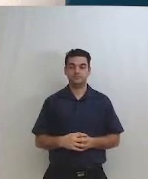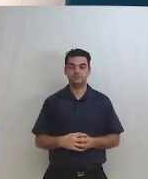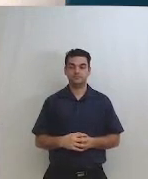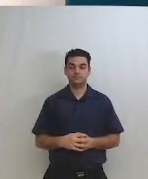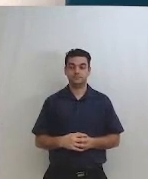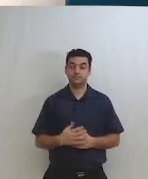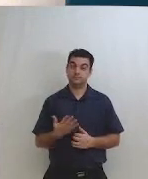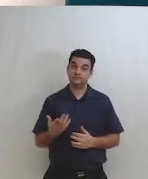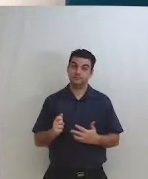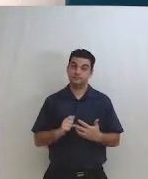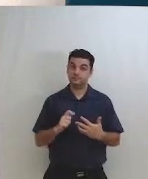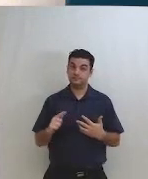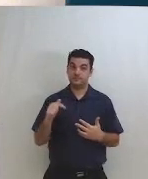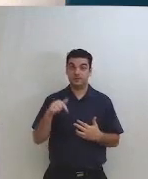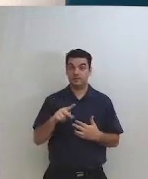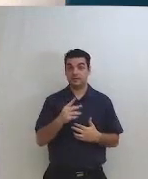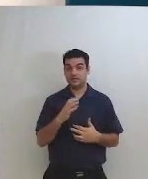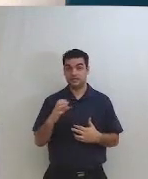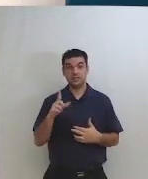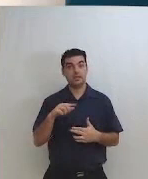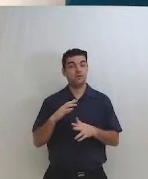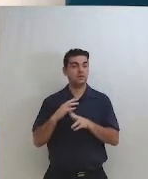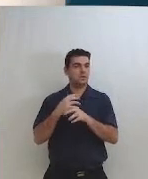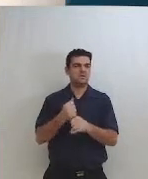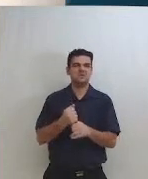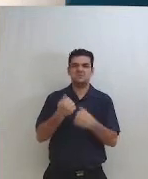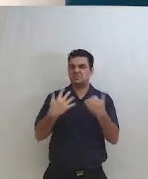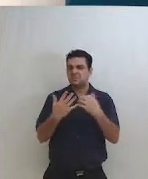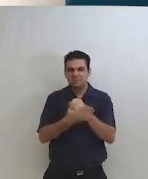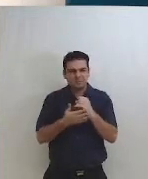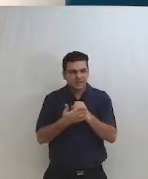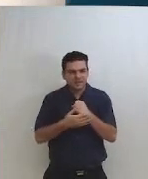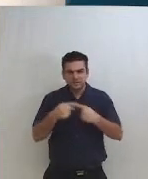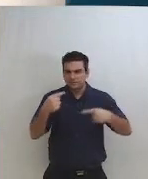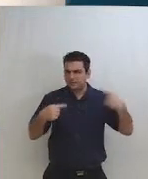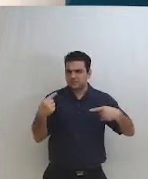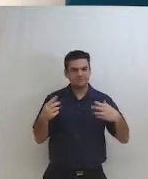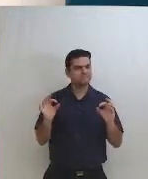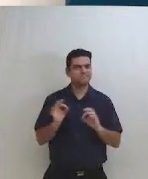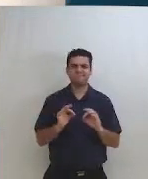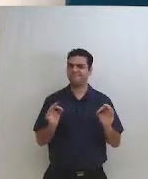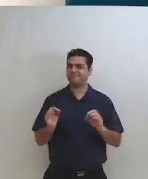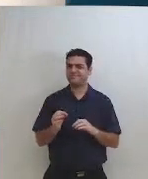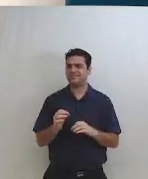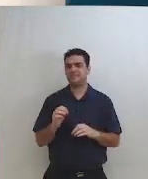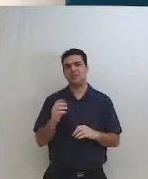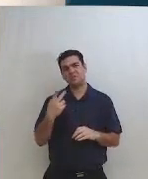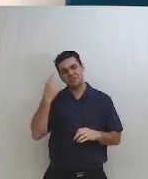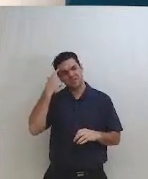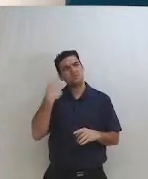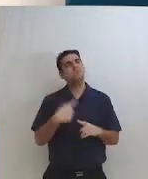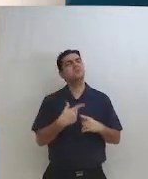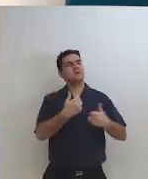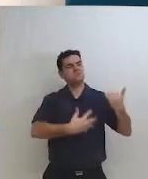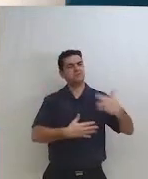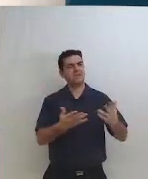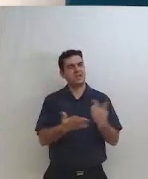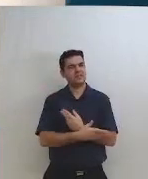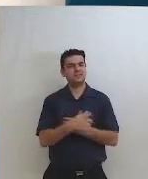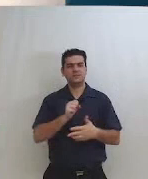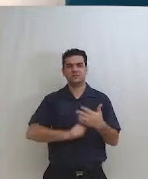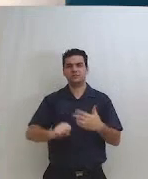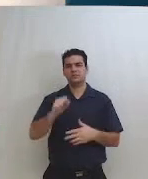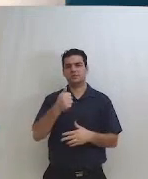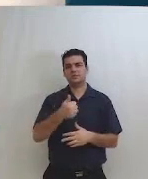Agravo regimental em habeas corpus, recurso que não infirmou os fundamentos do deciso combatido, inadmissibilidade, incidência da súmula 182.